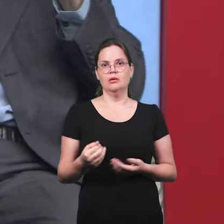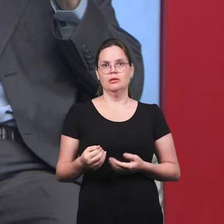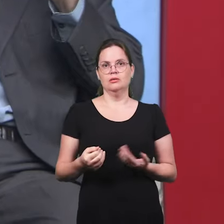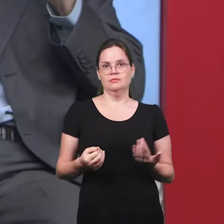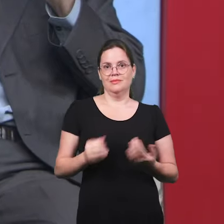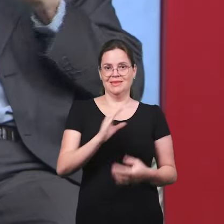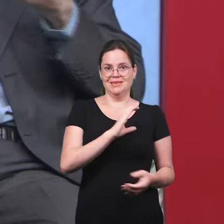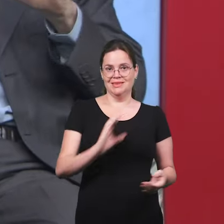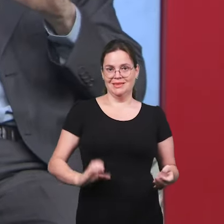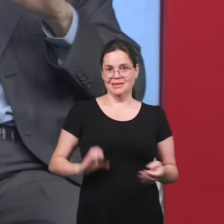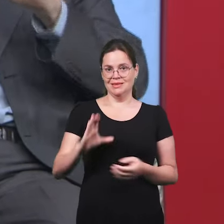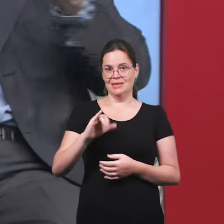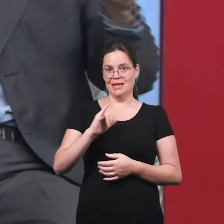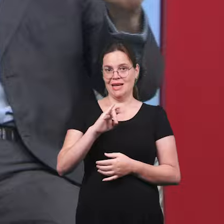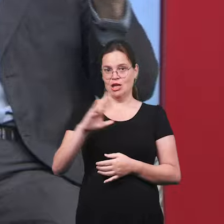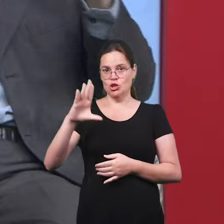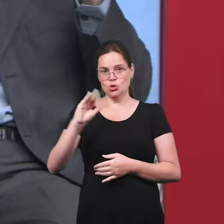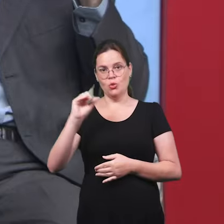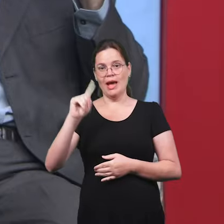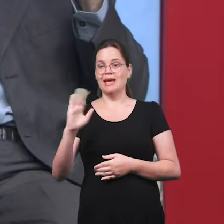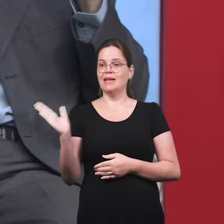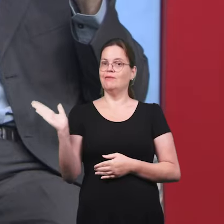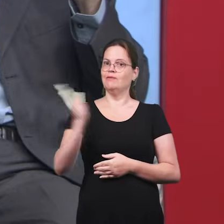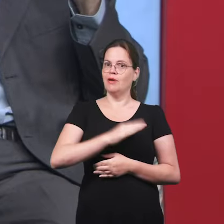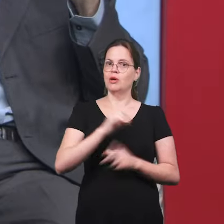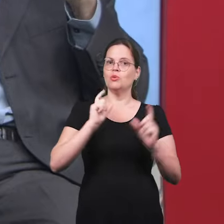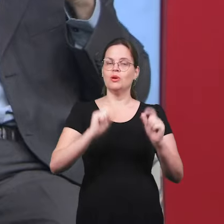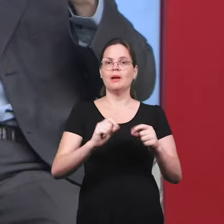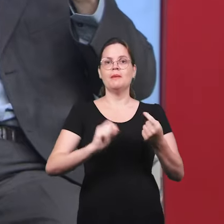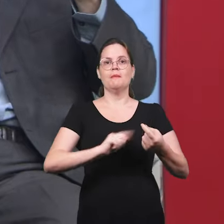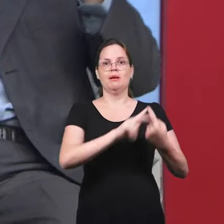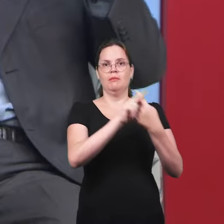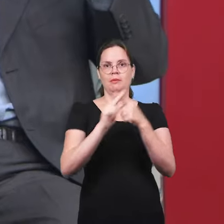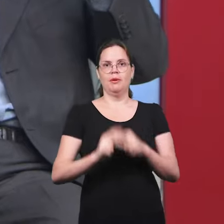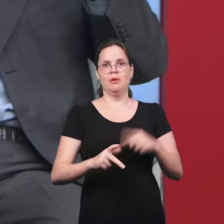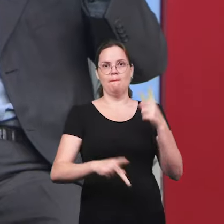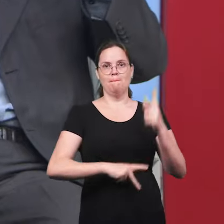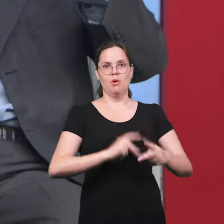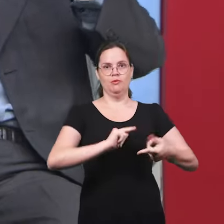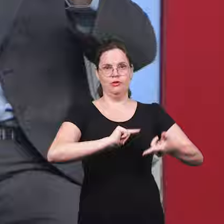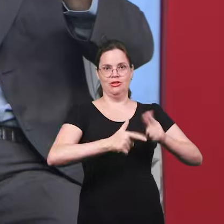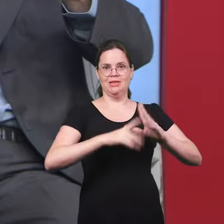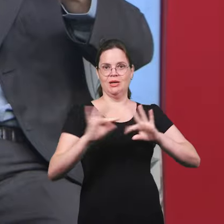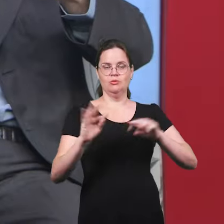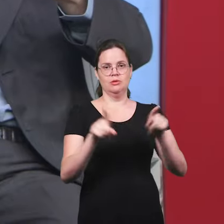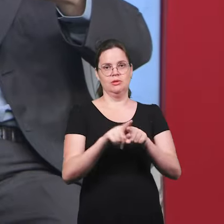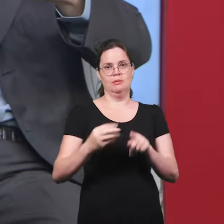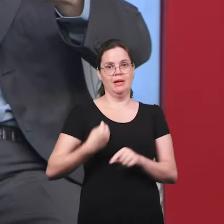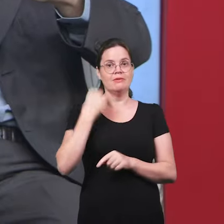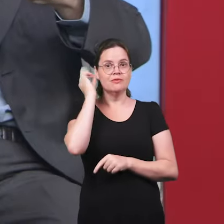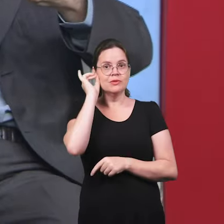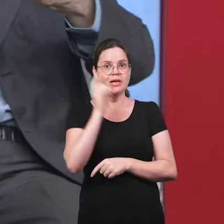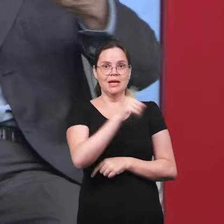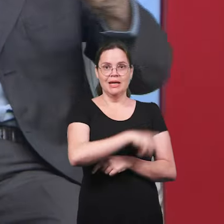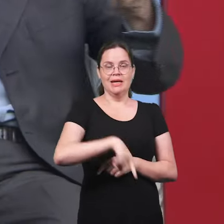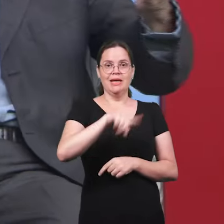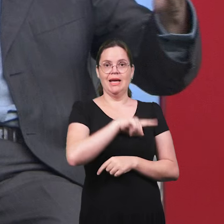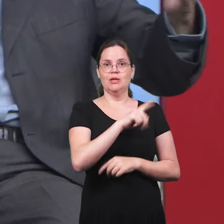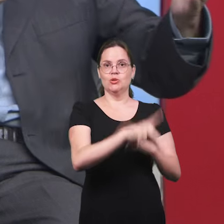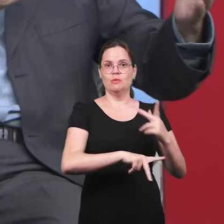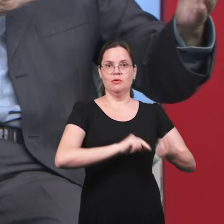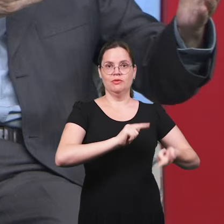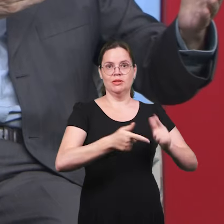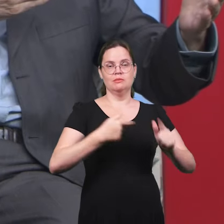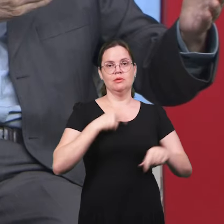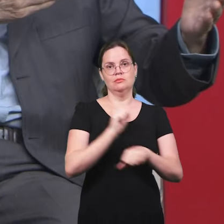que vem restaurar Israel de tudo, reestabelecer sua vida espiritual. O Messias esperado por Israel é